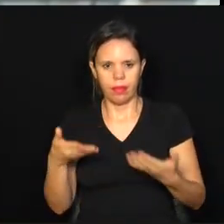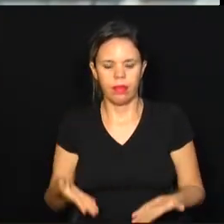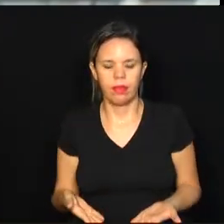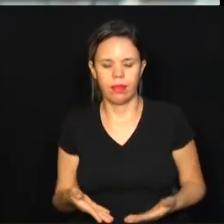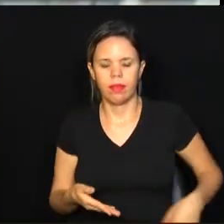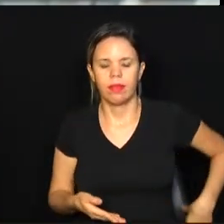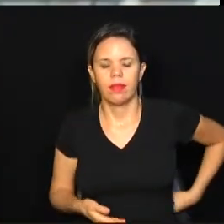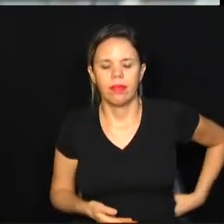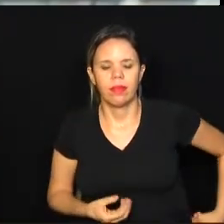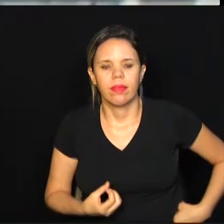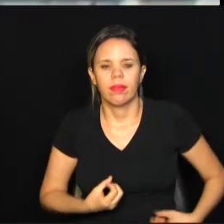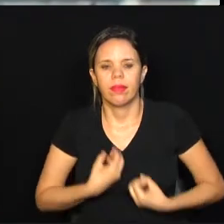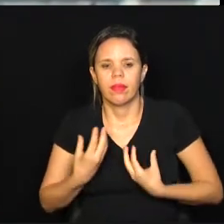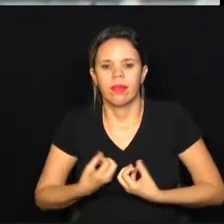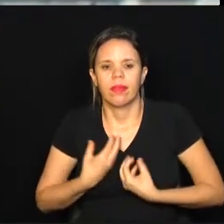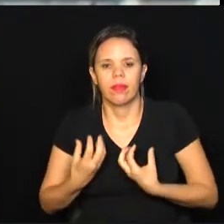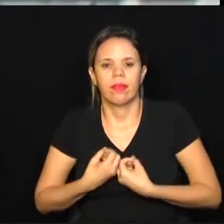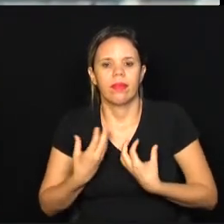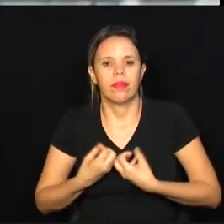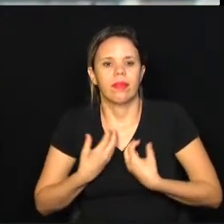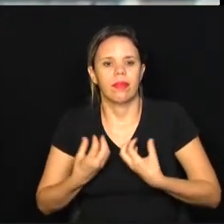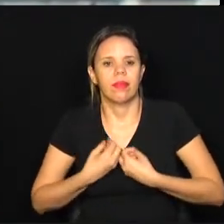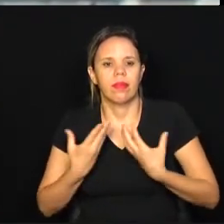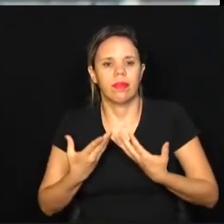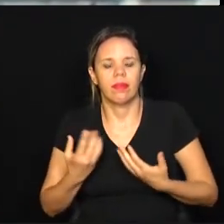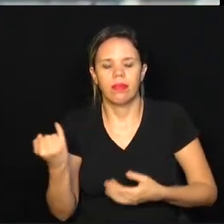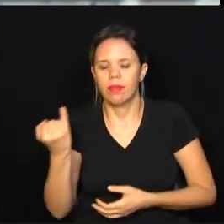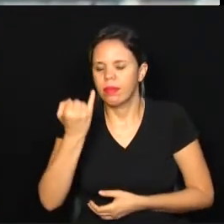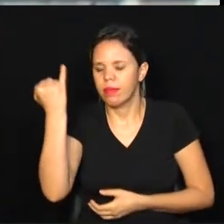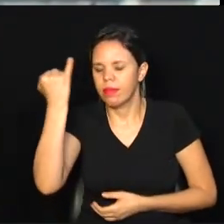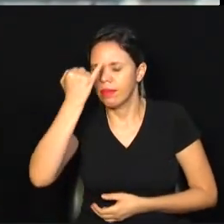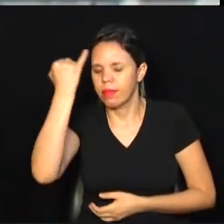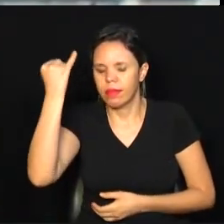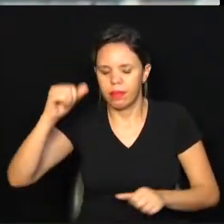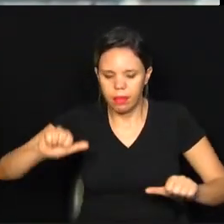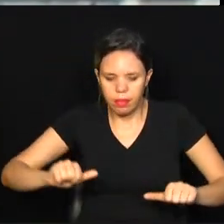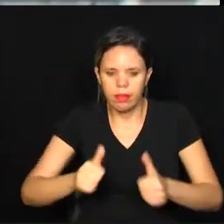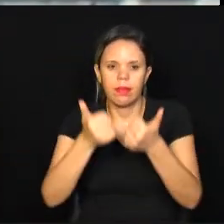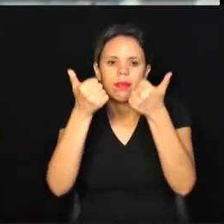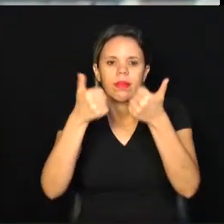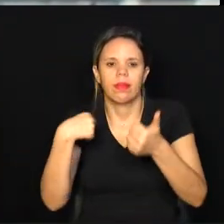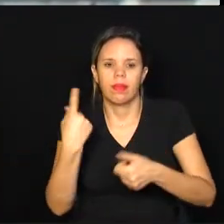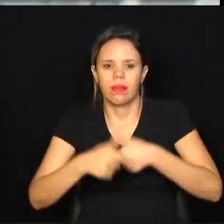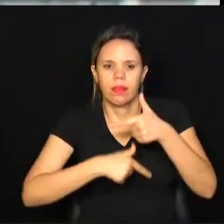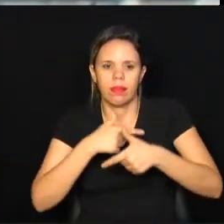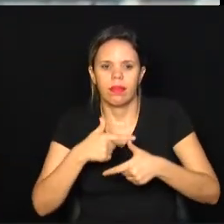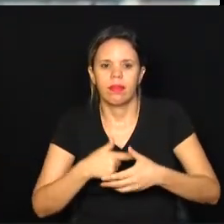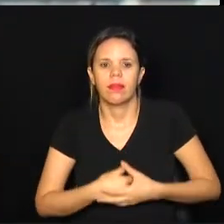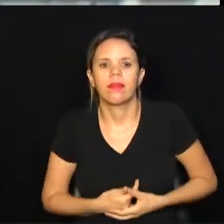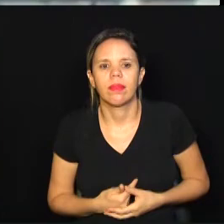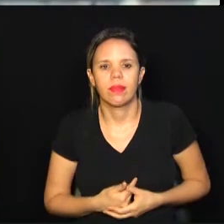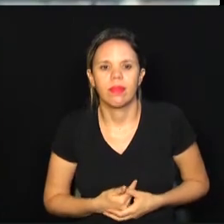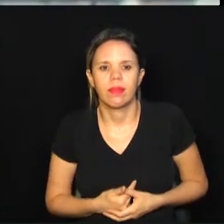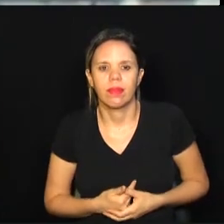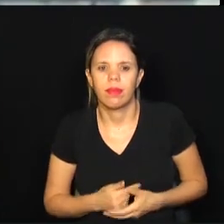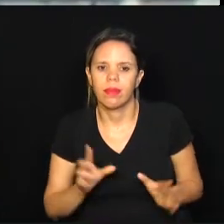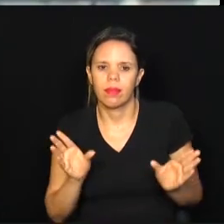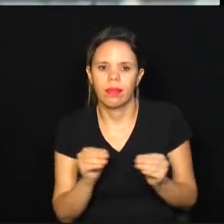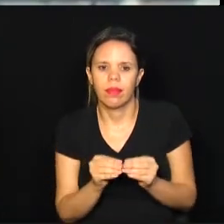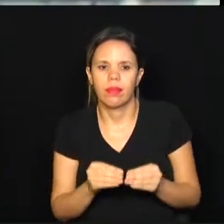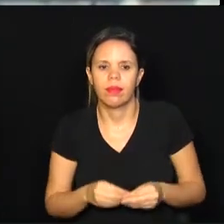de informações foi muito positivo aqui para o nosso trabalho. É